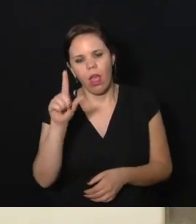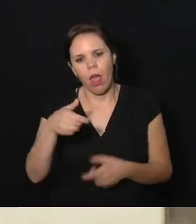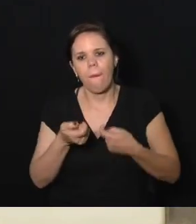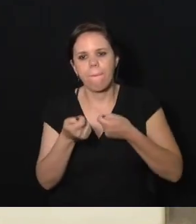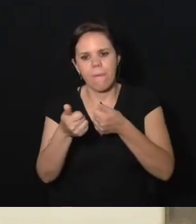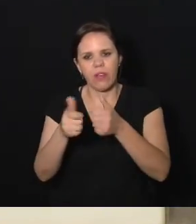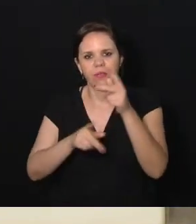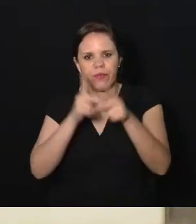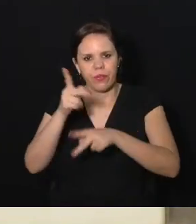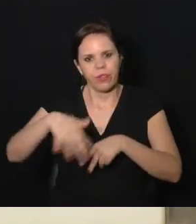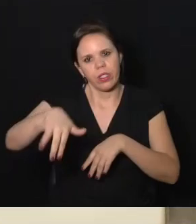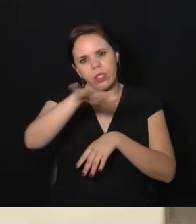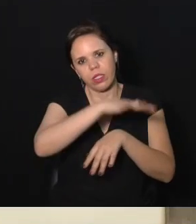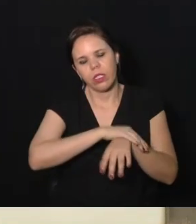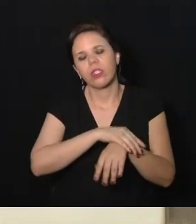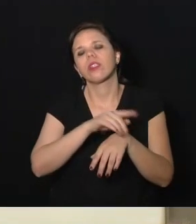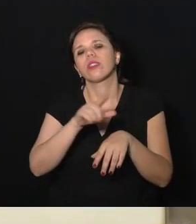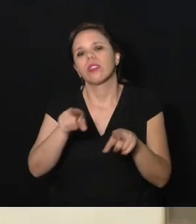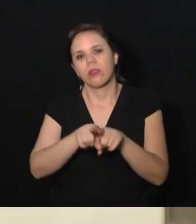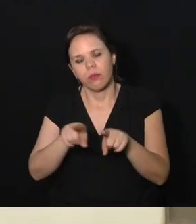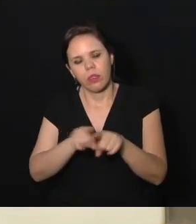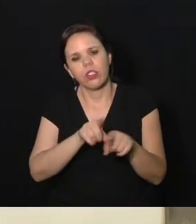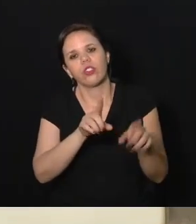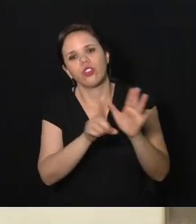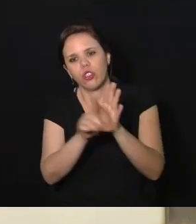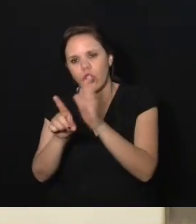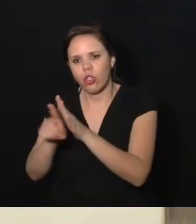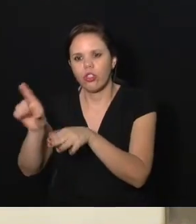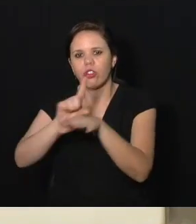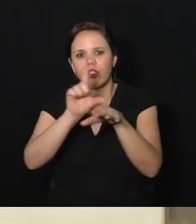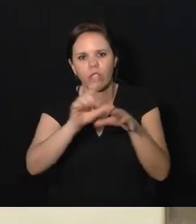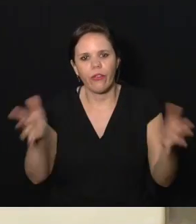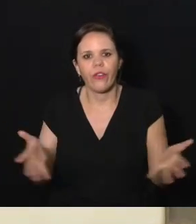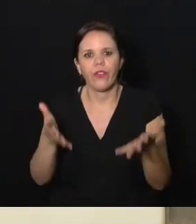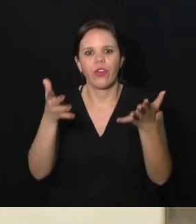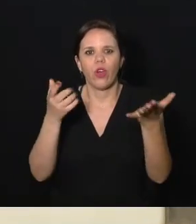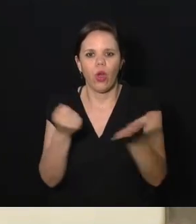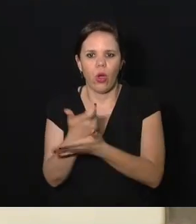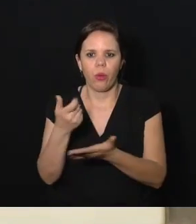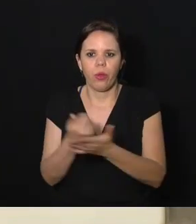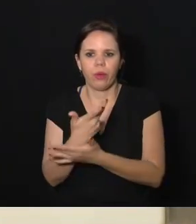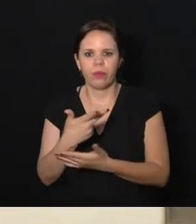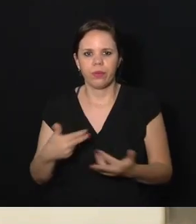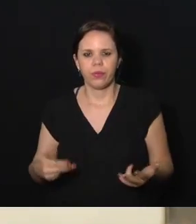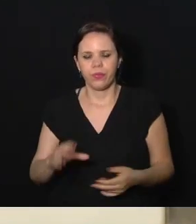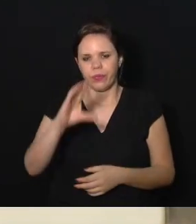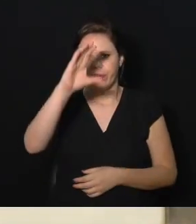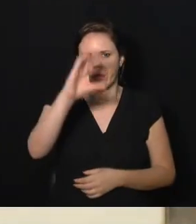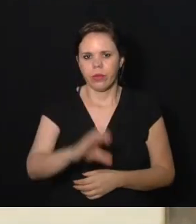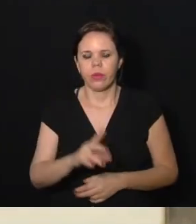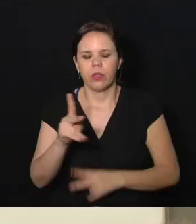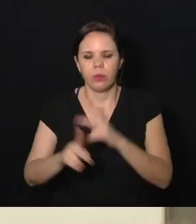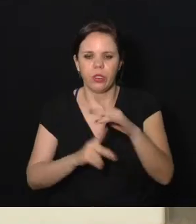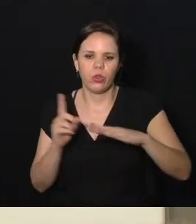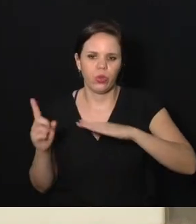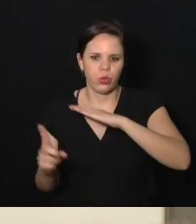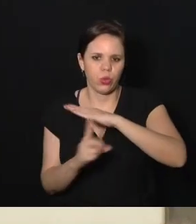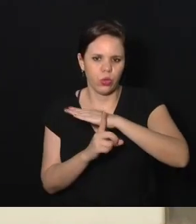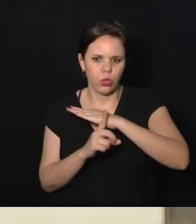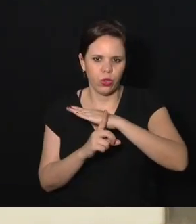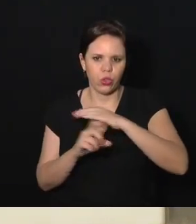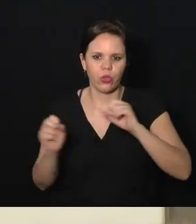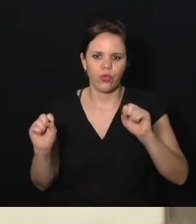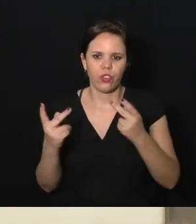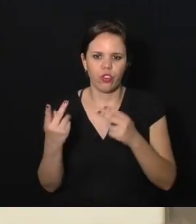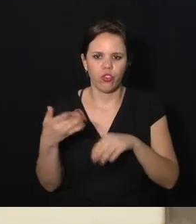beneficiar clientes e comerciantes, já que o projeto vai incentivar as compras. O cidadão, o consumidor que vai até o